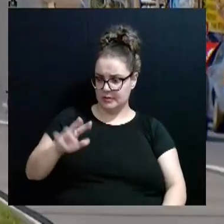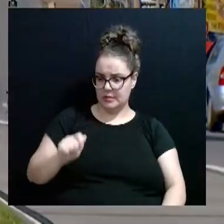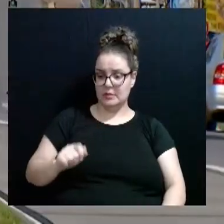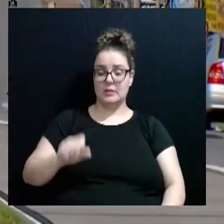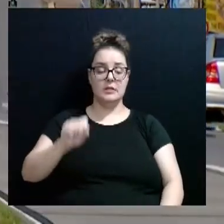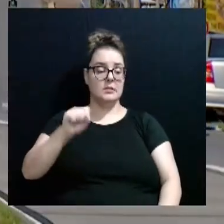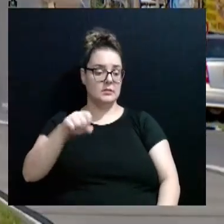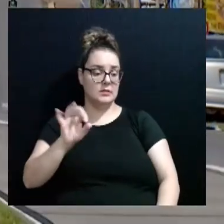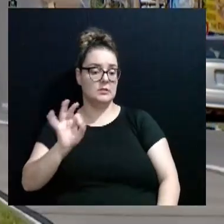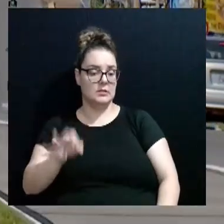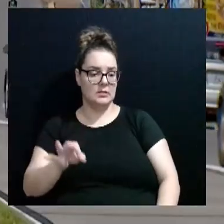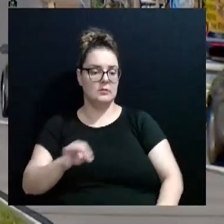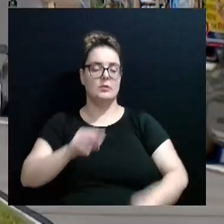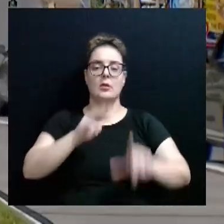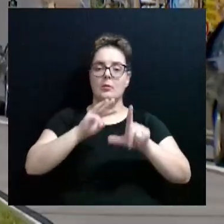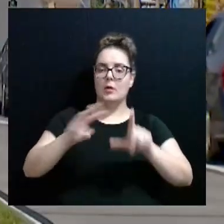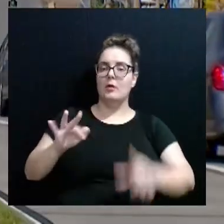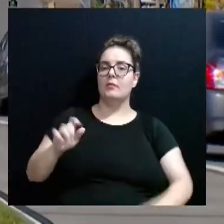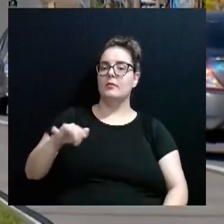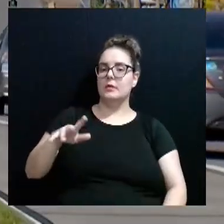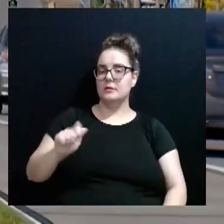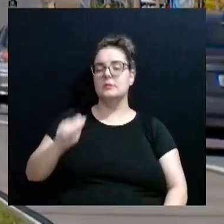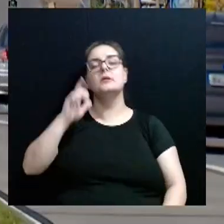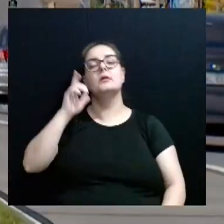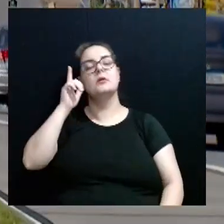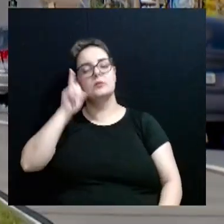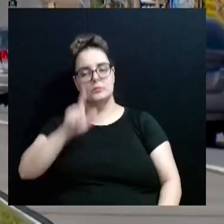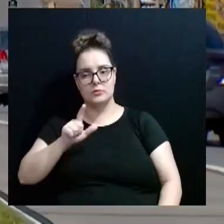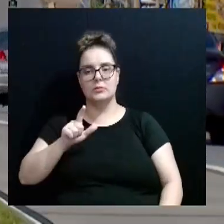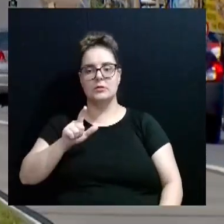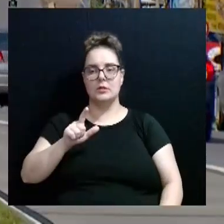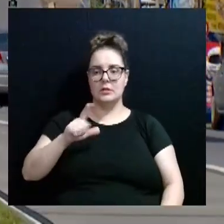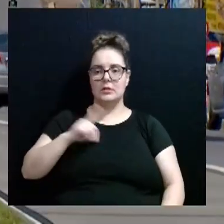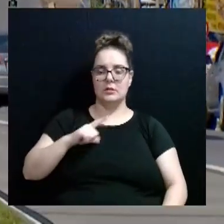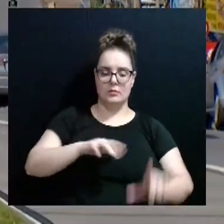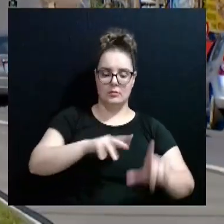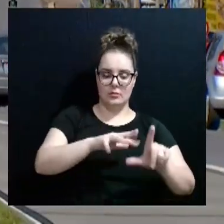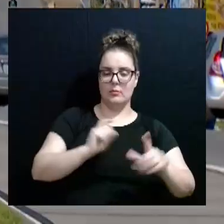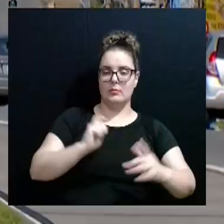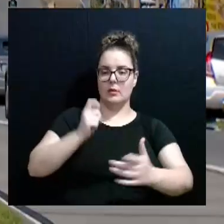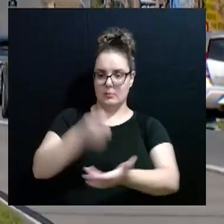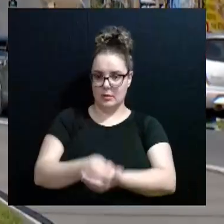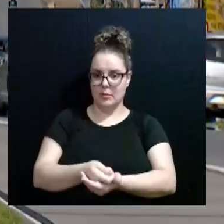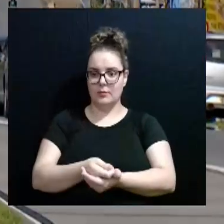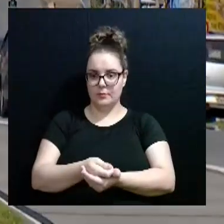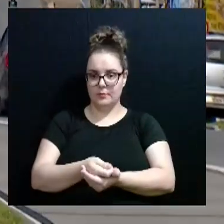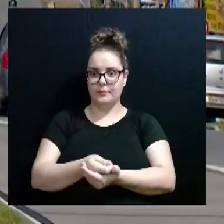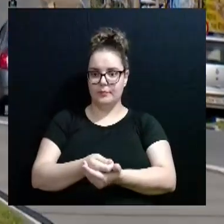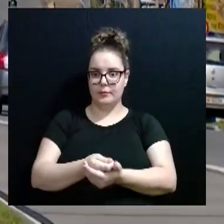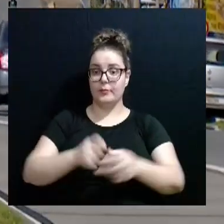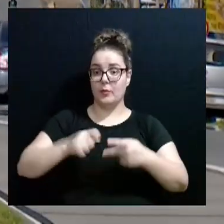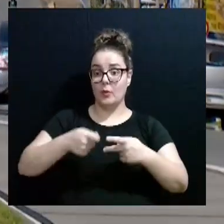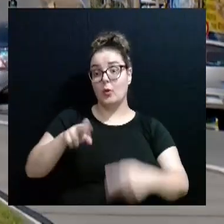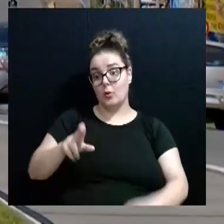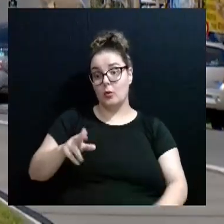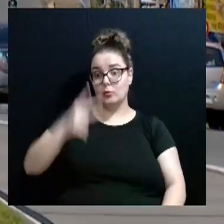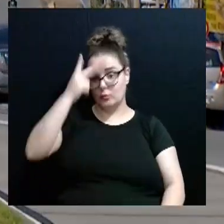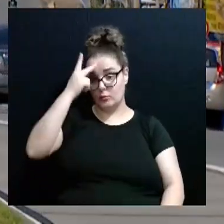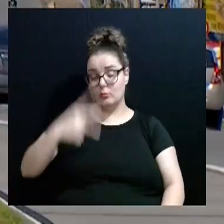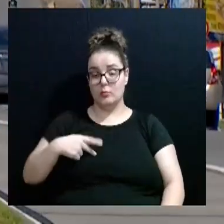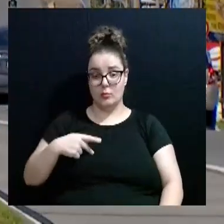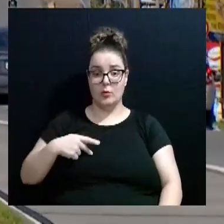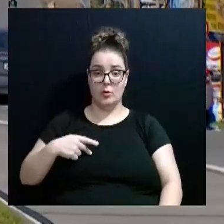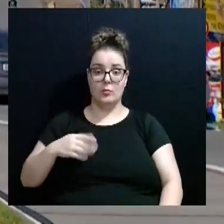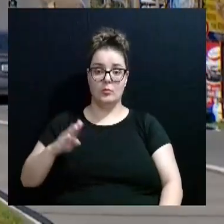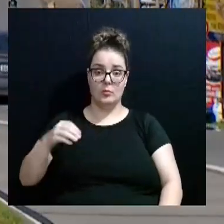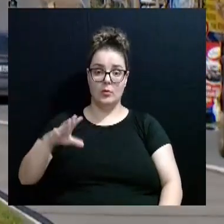site da Secretaria da Fazenda você consegue gerar já ali um QR Code para o pagamento, né, via Pix, ou no seu banco, né, ou também nos caixas eletrônicos